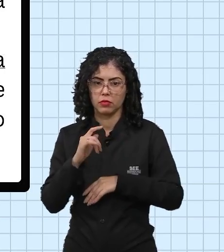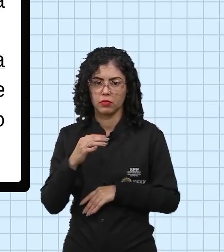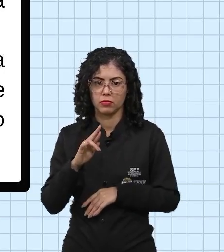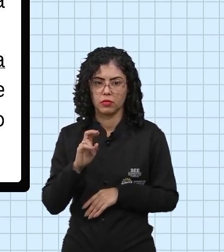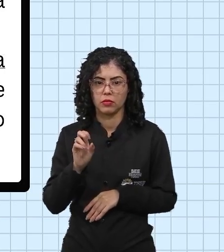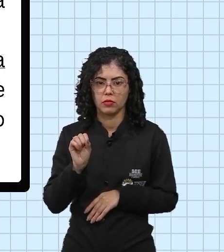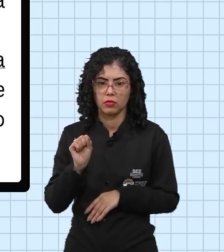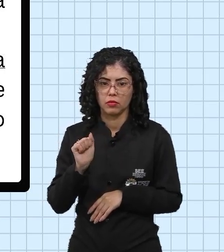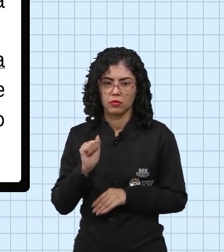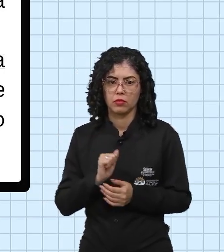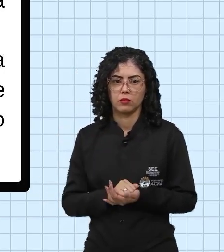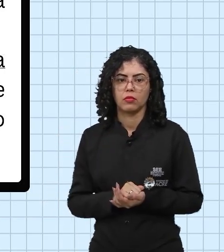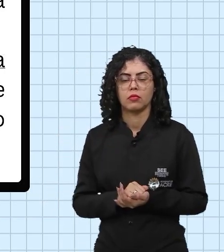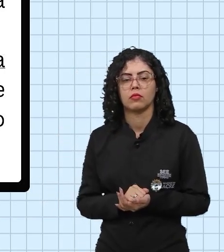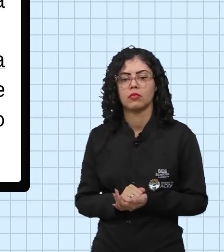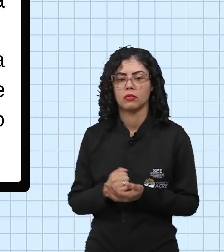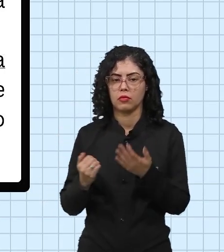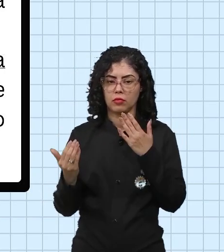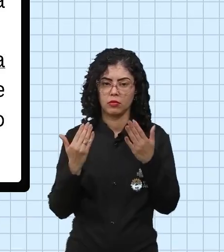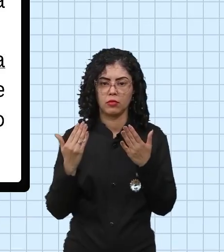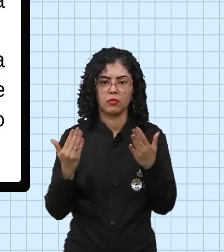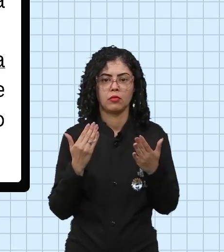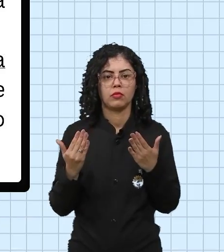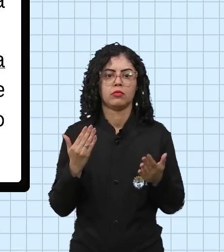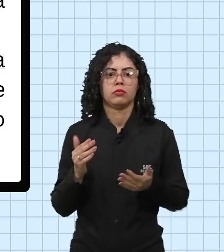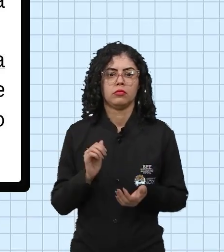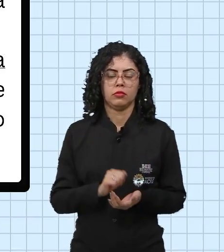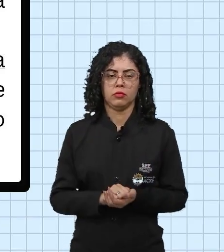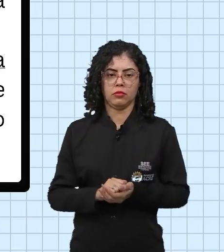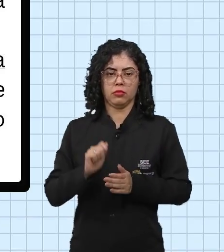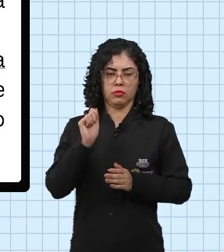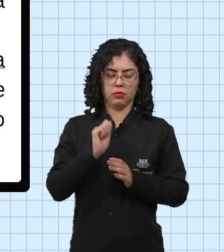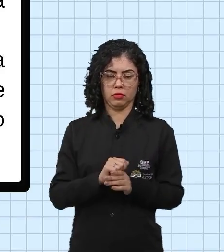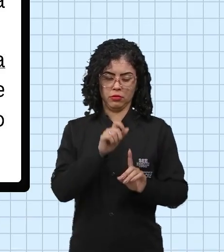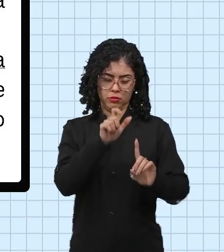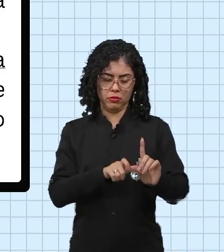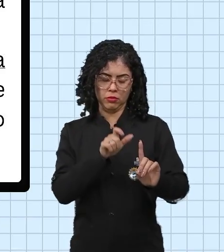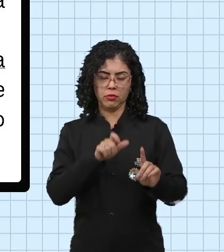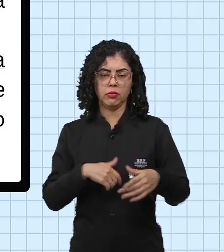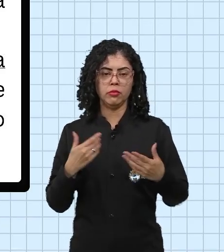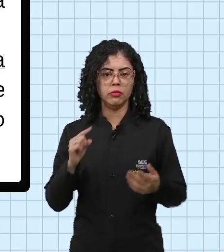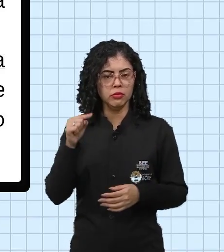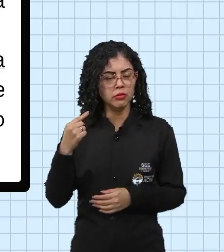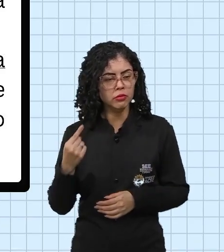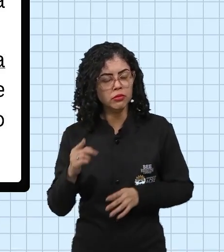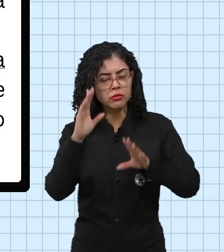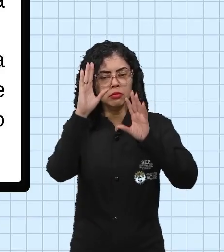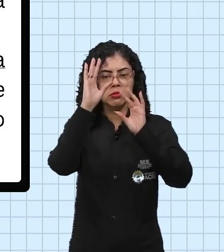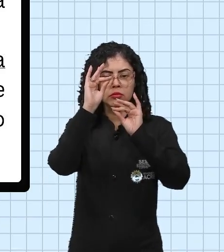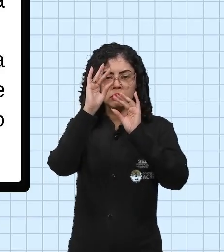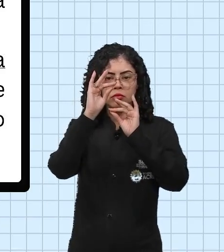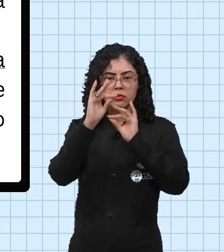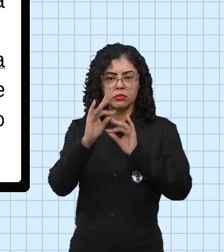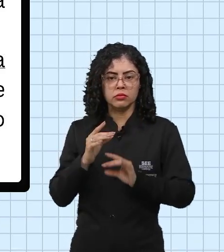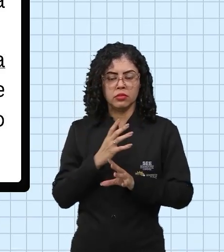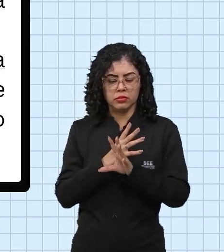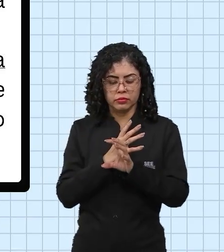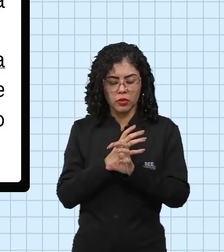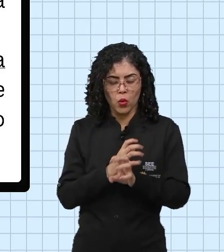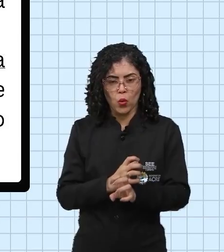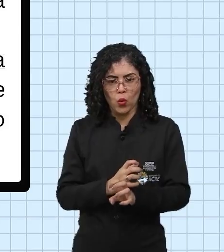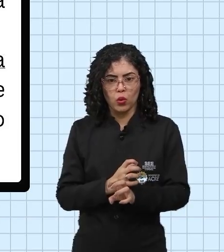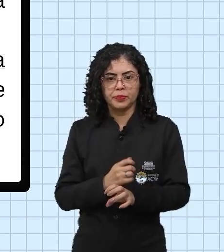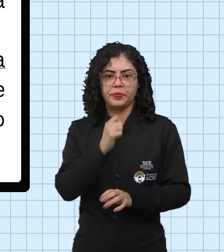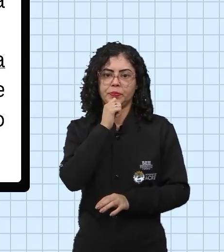Aqui nós temos uma comparação do autor. Ele quer dizer que aquele aspecto seco é como se fosse